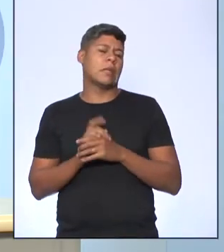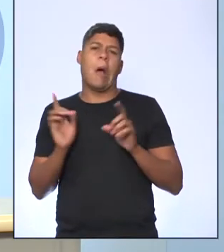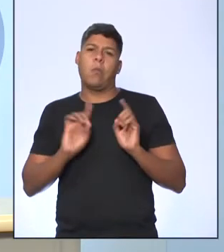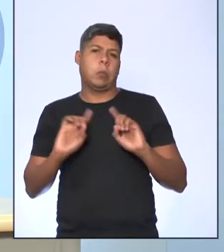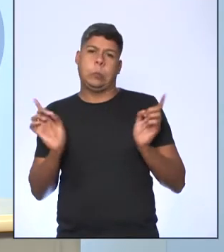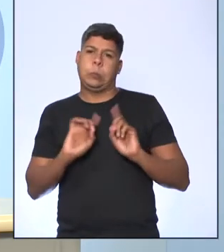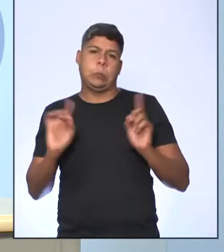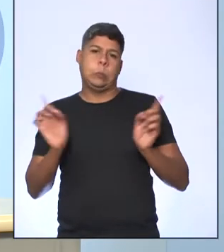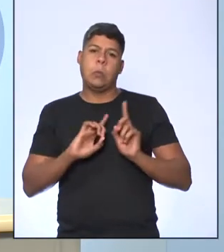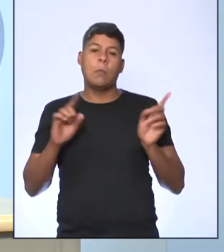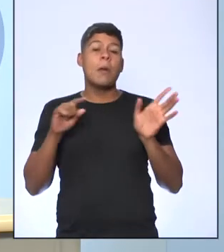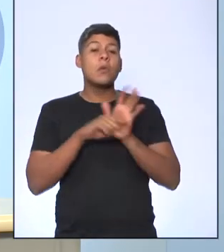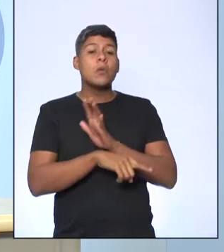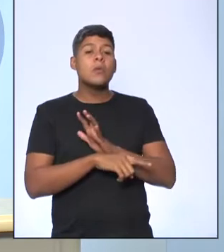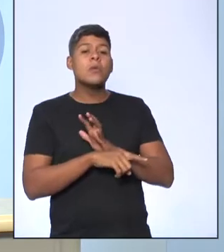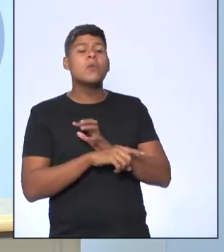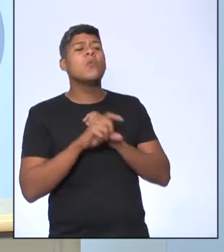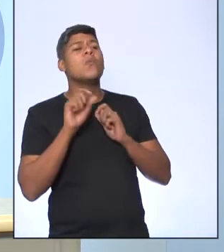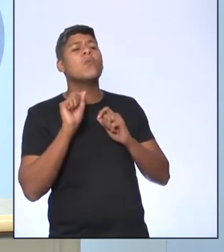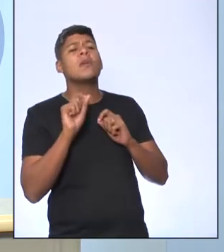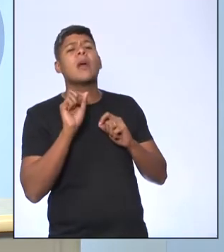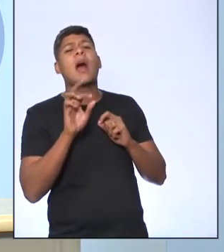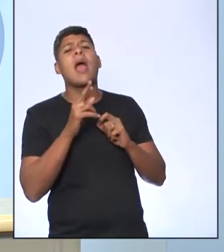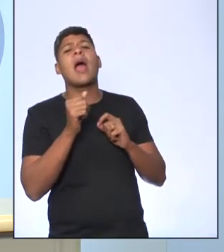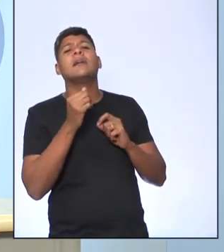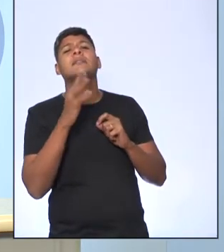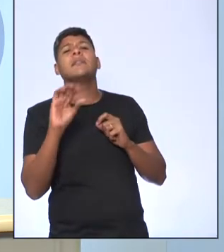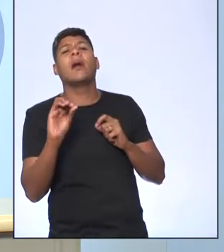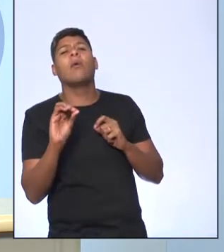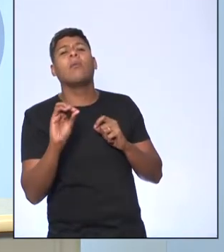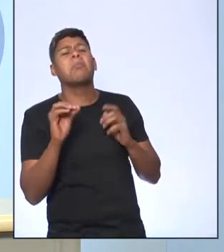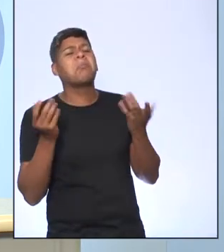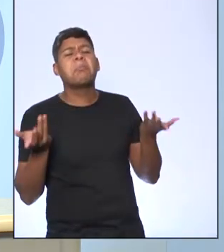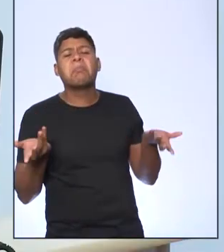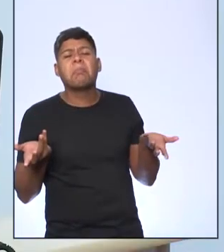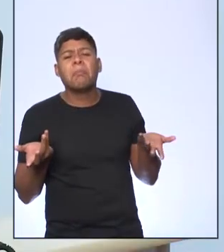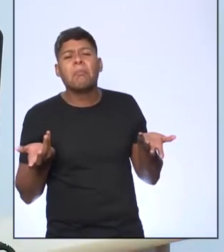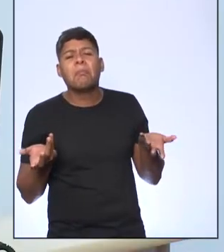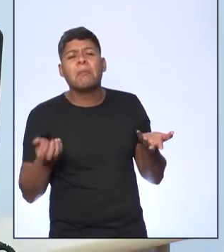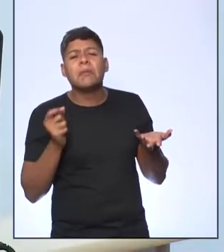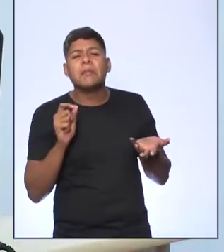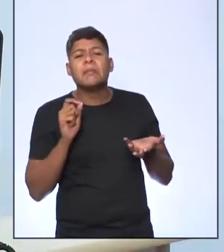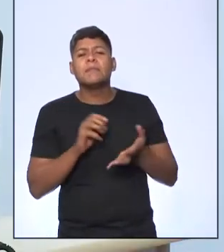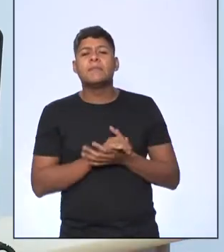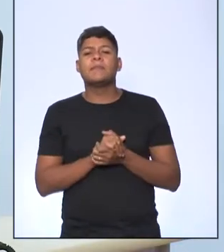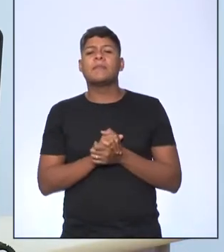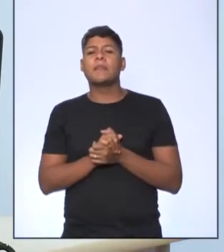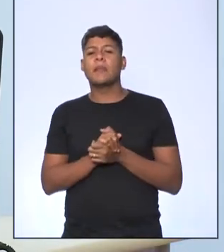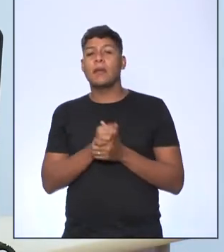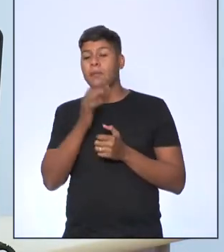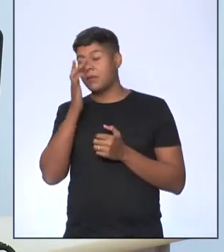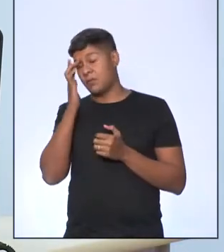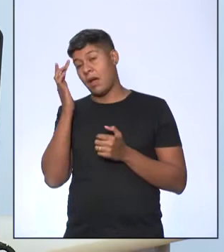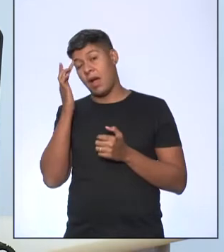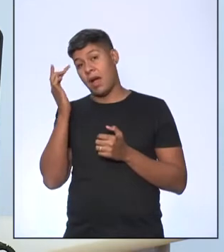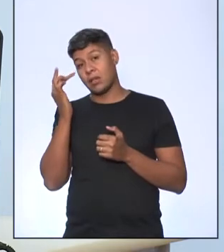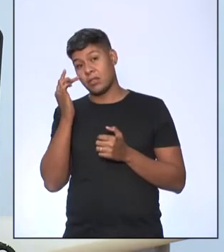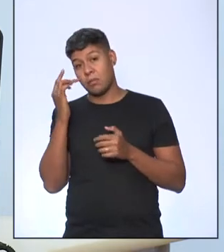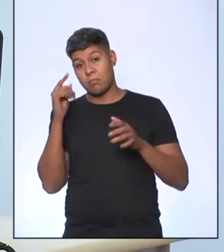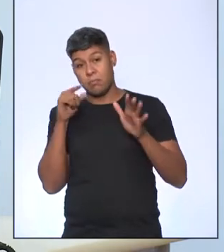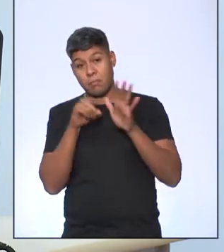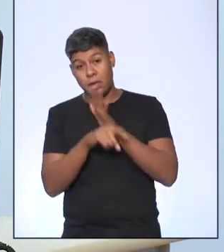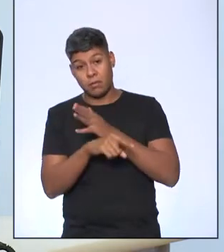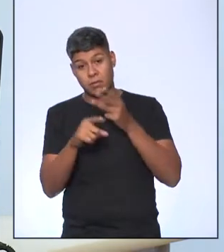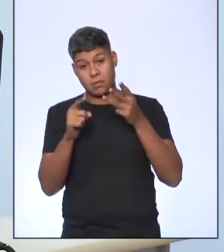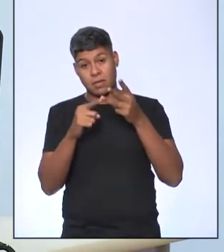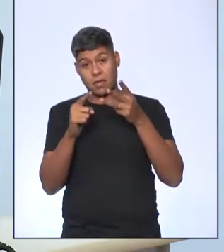Não, professora. Aqui eles perguntaram até assim, o que são reações? O que são reações? Pessoal, eu acho que talvez a minha pergunta